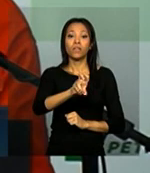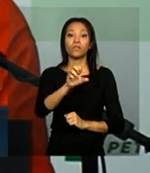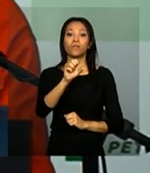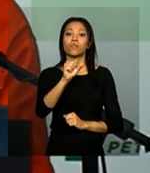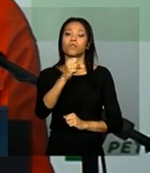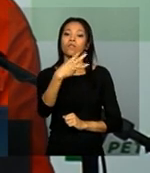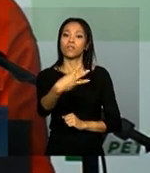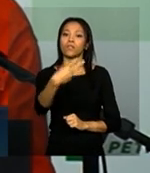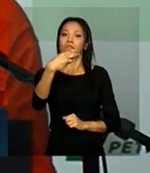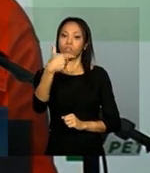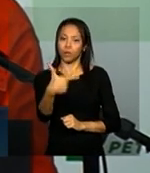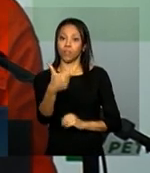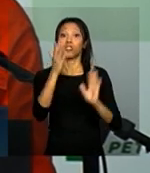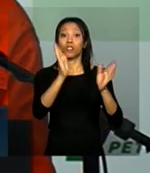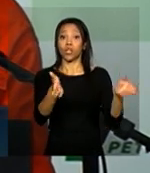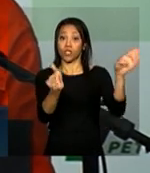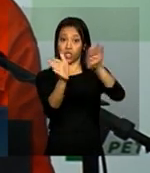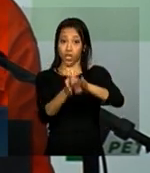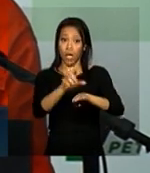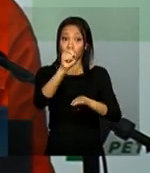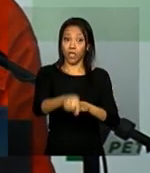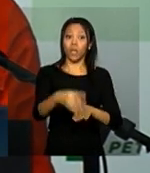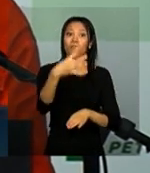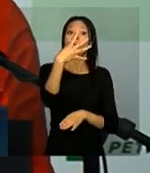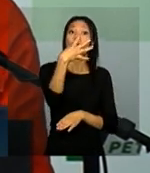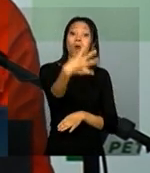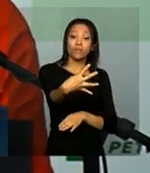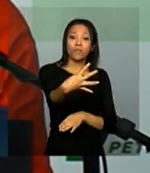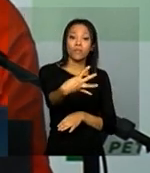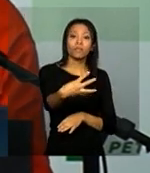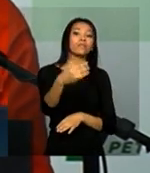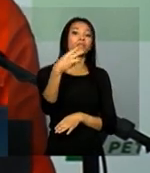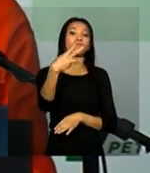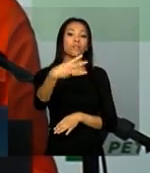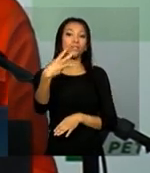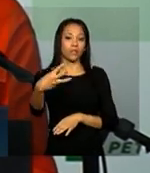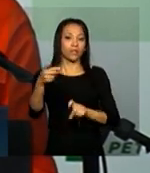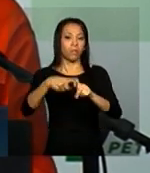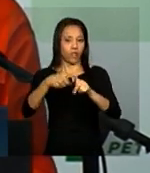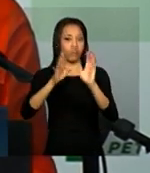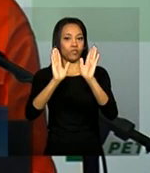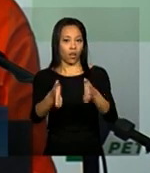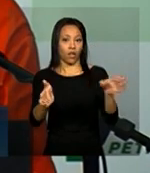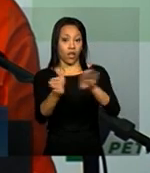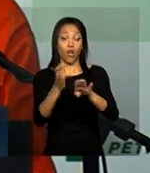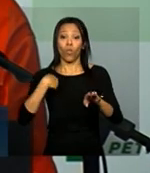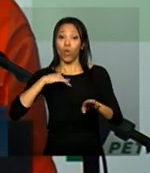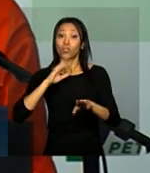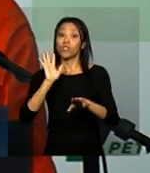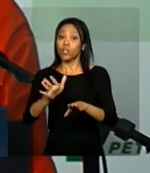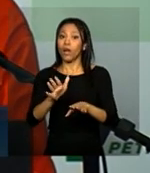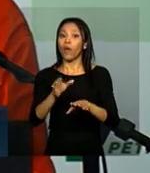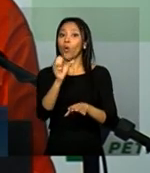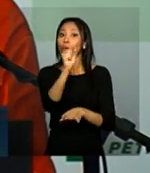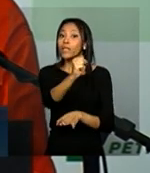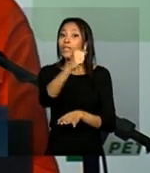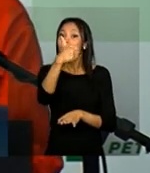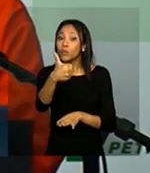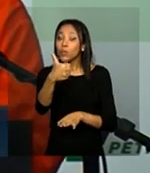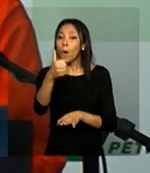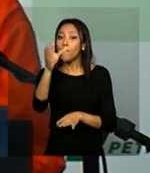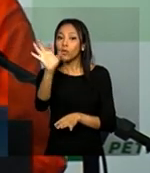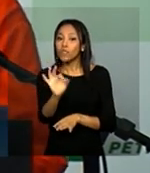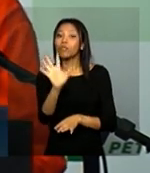médicos. Já chegaram 433 médicos. Nós já atendemos 81% dos